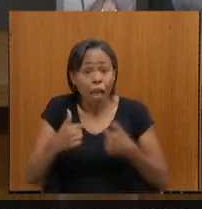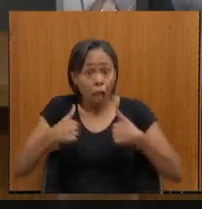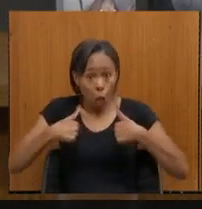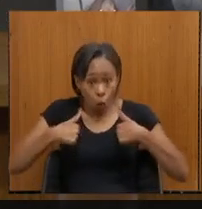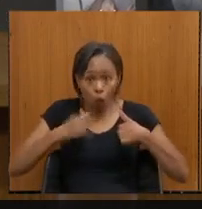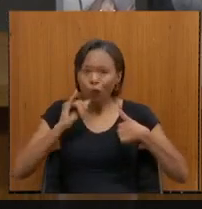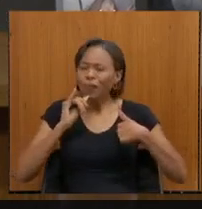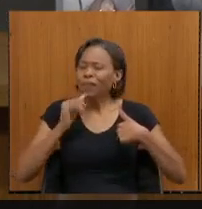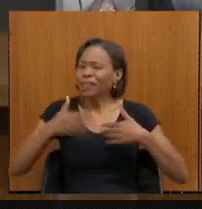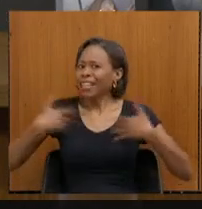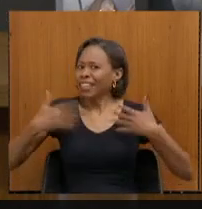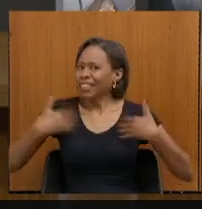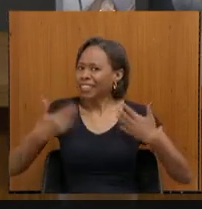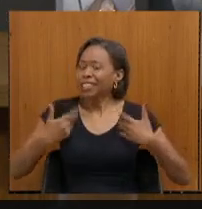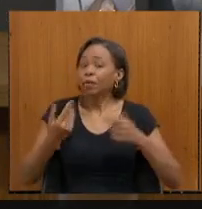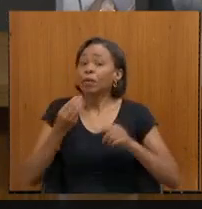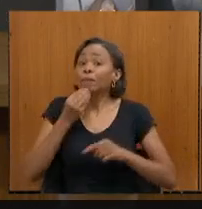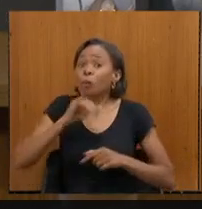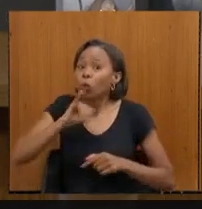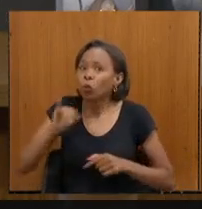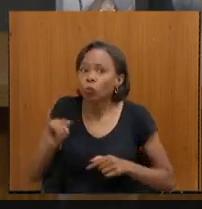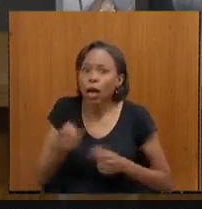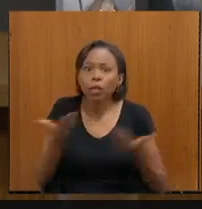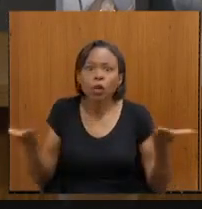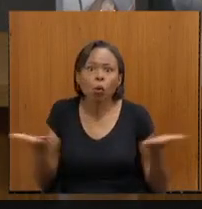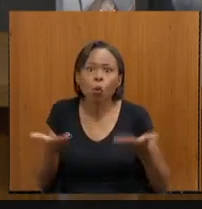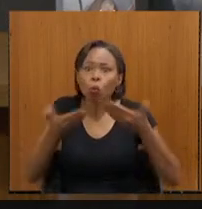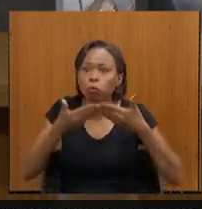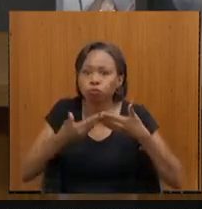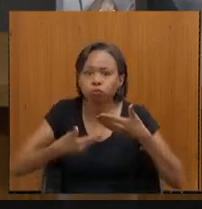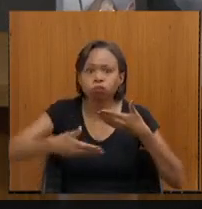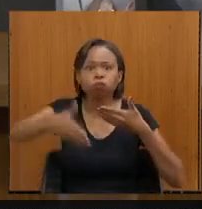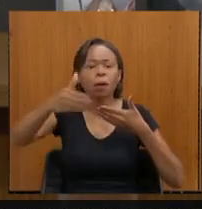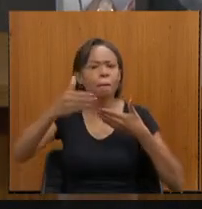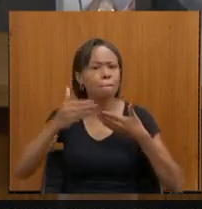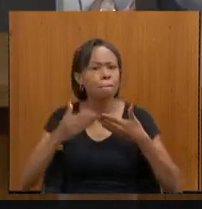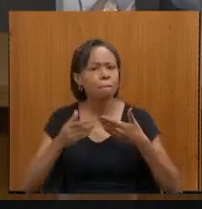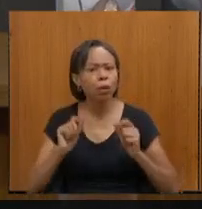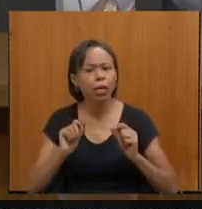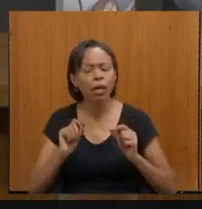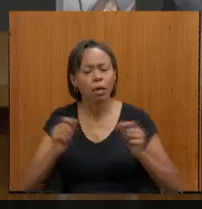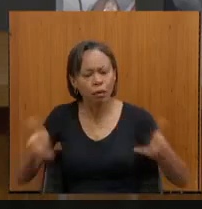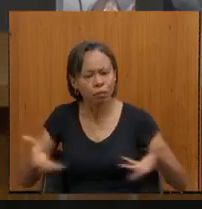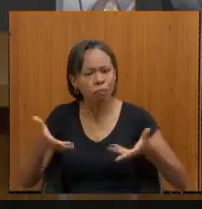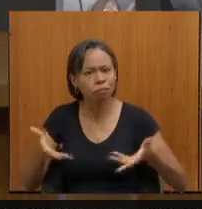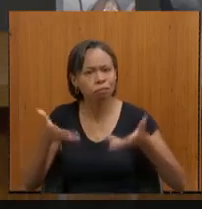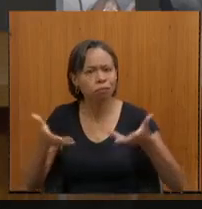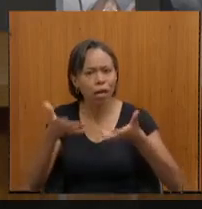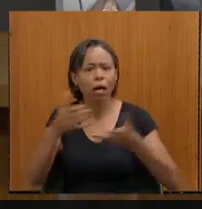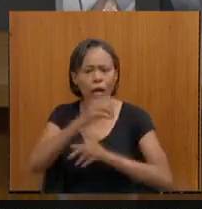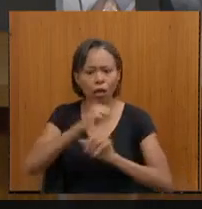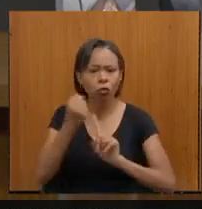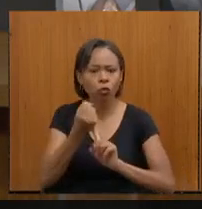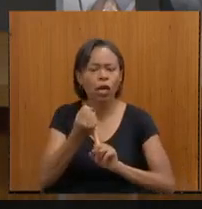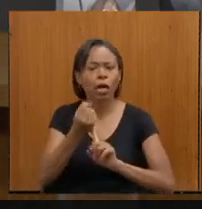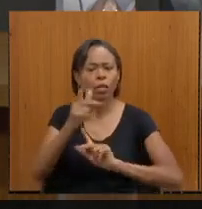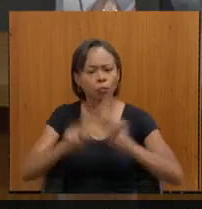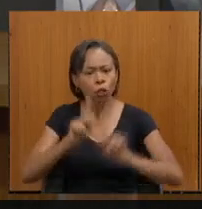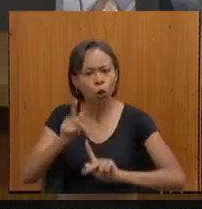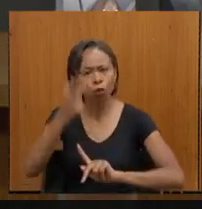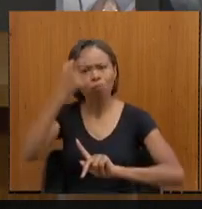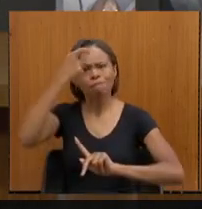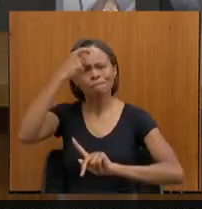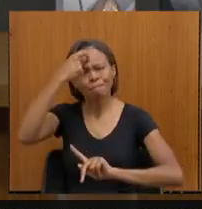feliz que a gente tem essas oportunidades agora para Realmente cada vez mais sensibilizar a sociedade sobre esse